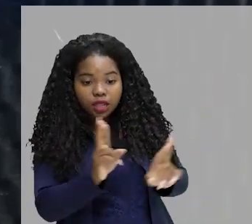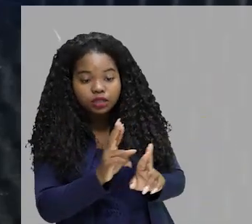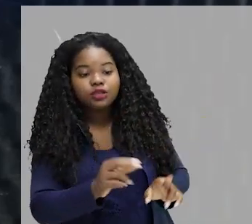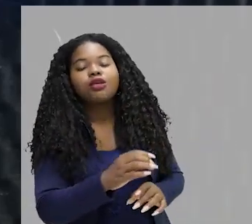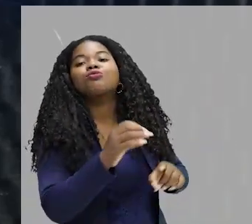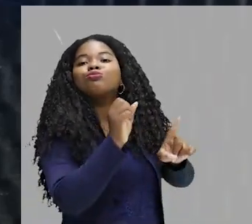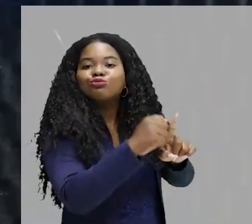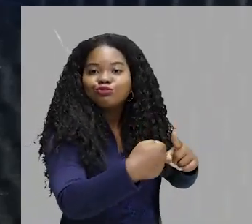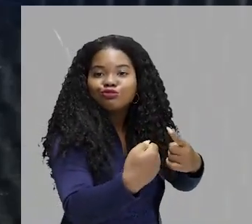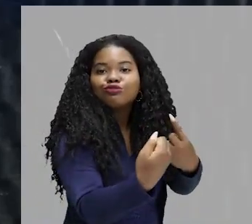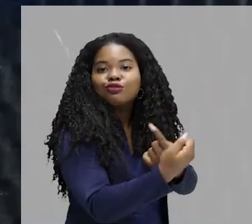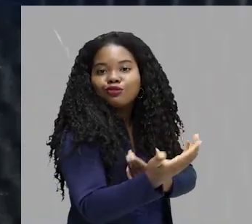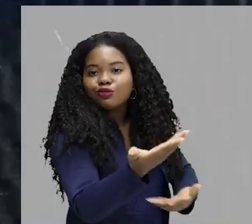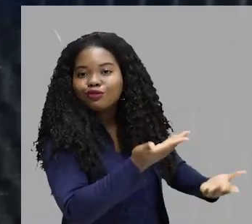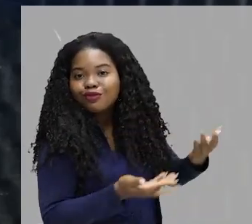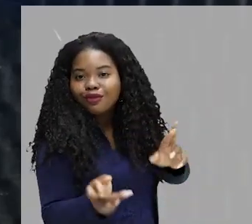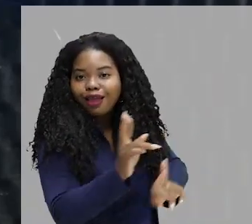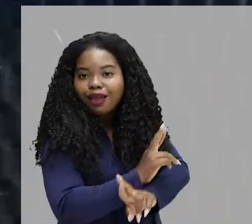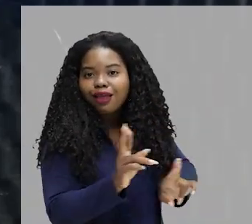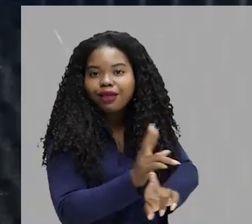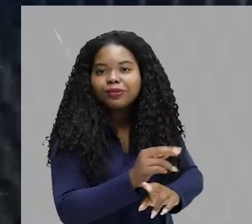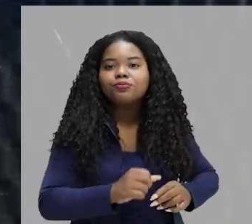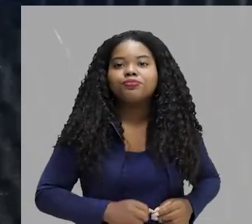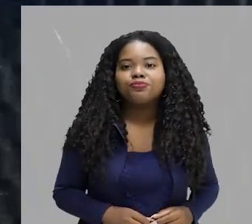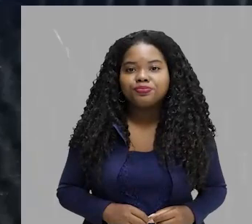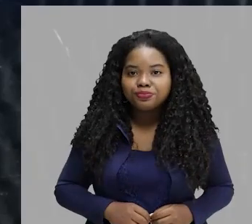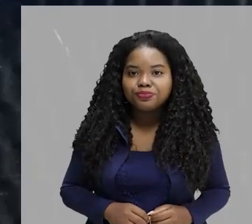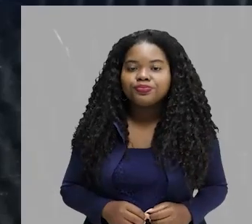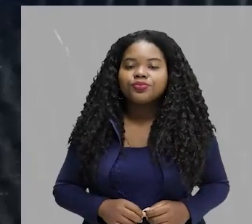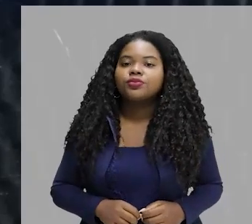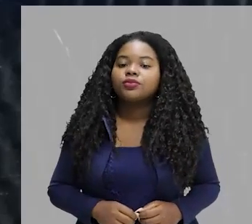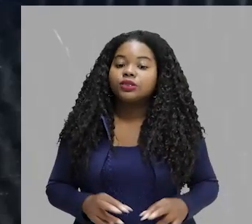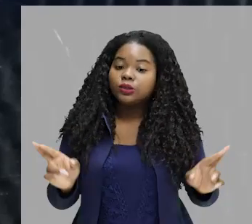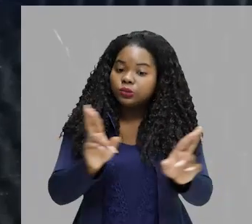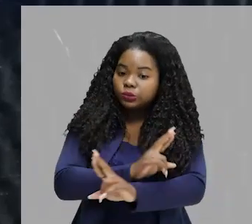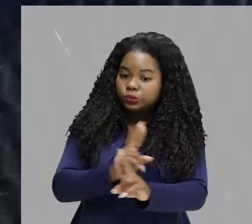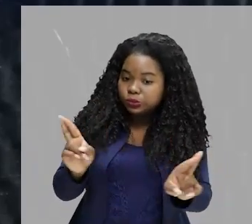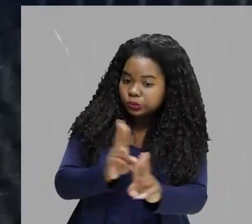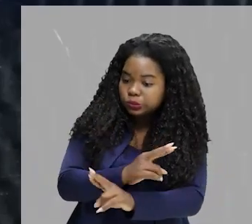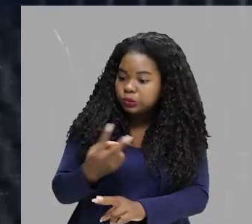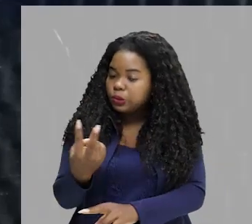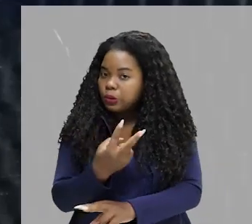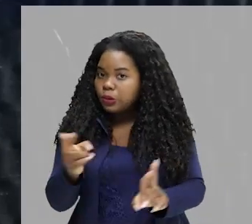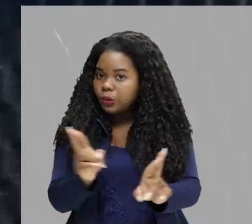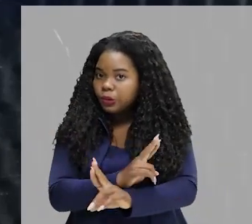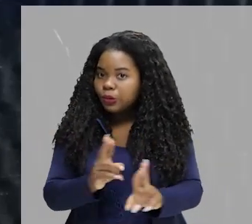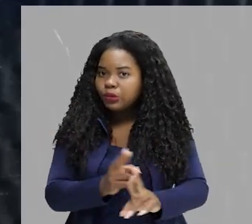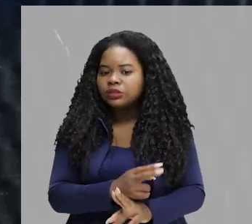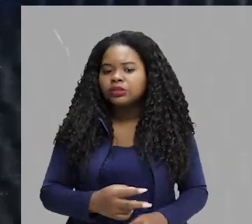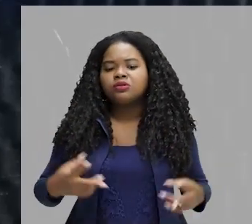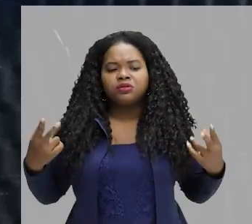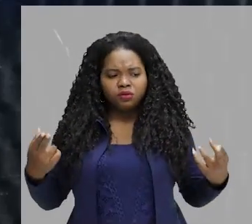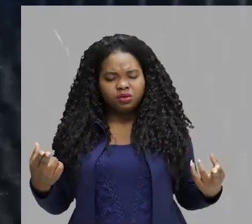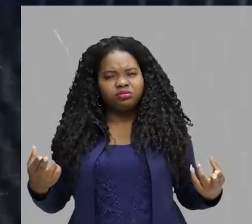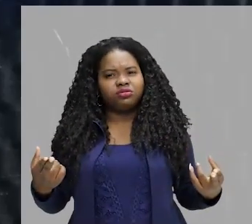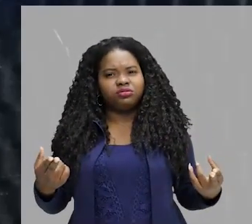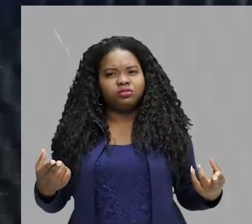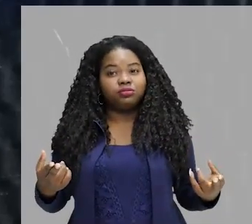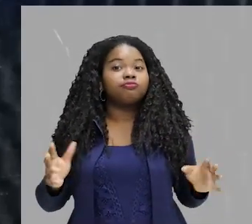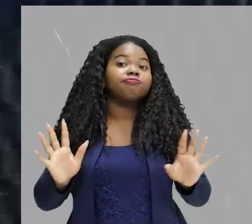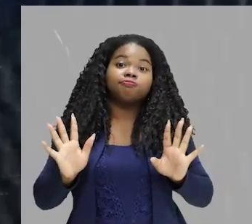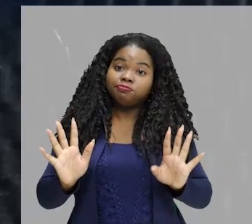falando também de interações sociais. Então, eles se relacionam. Quer dizer que eles são a mesma coisa?